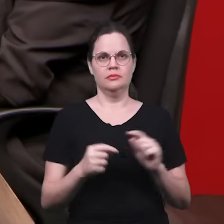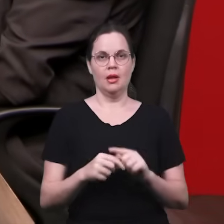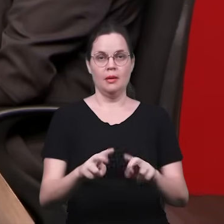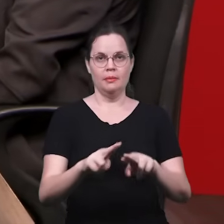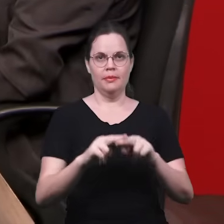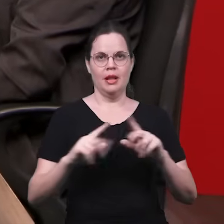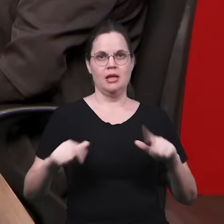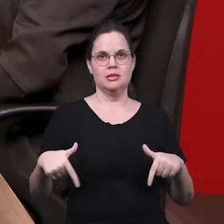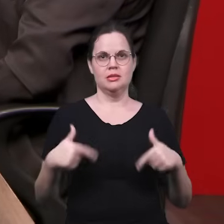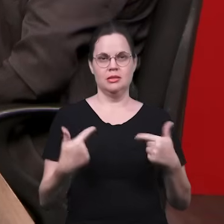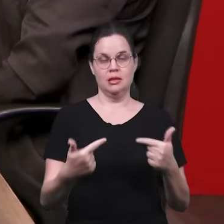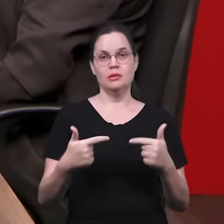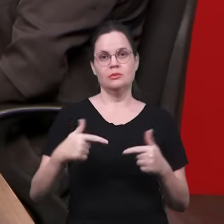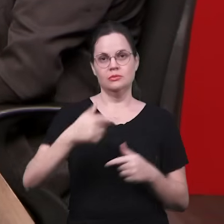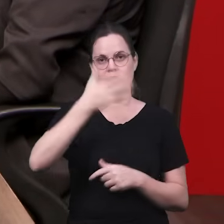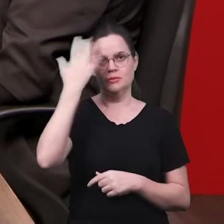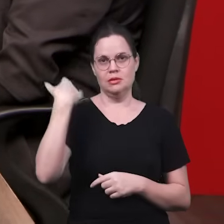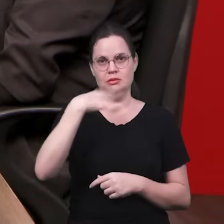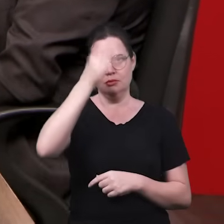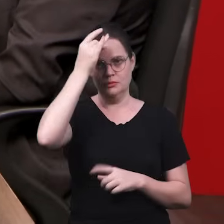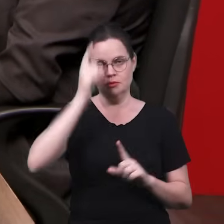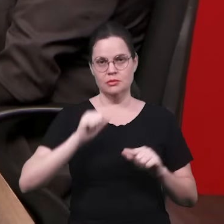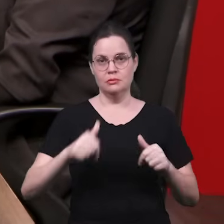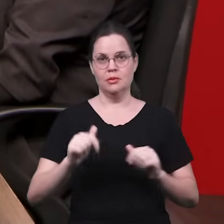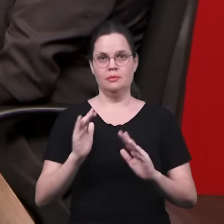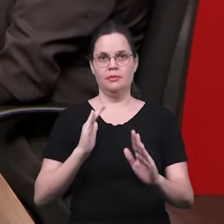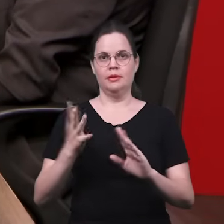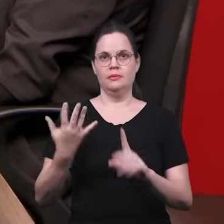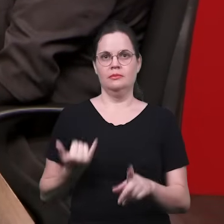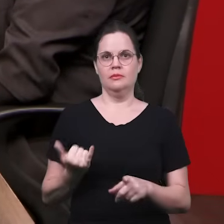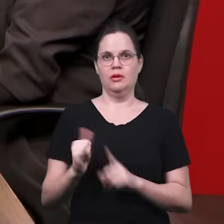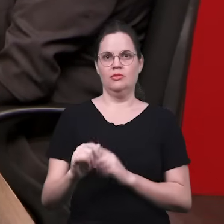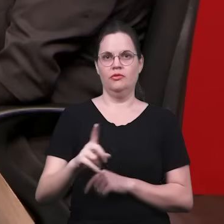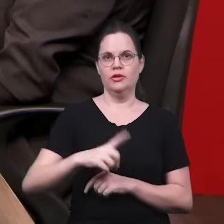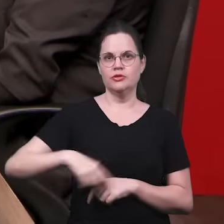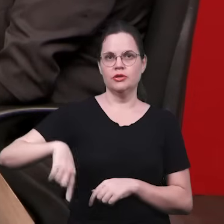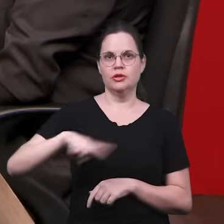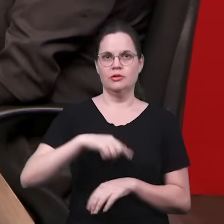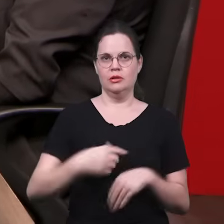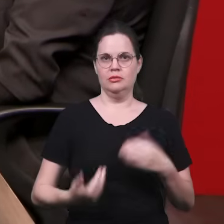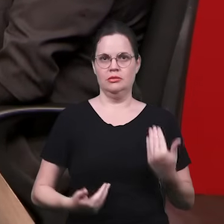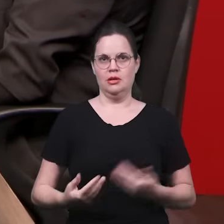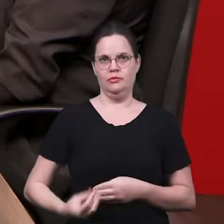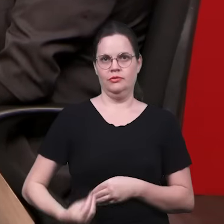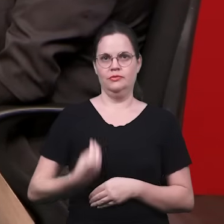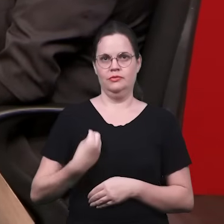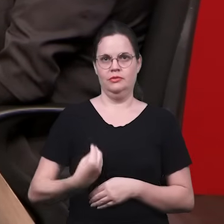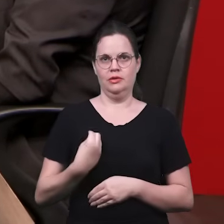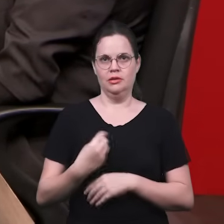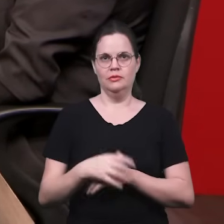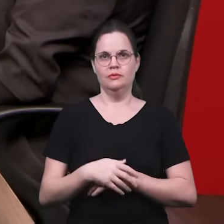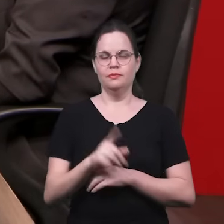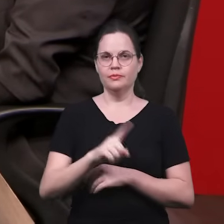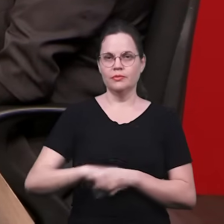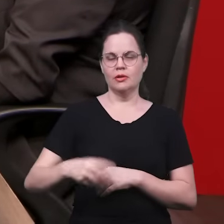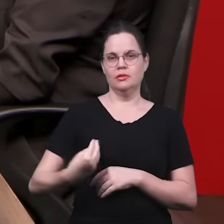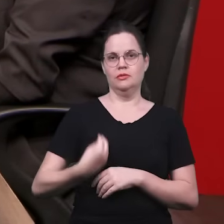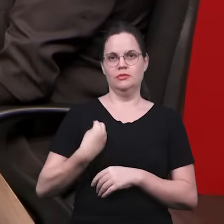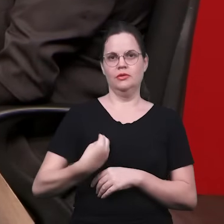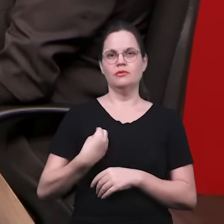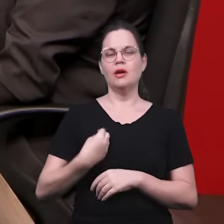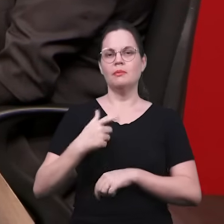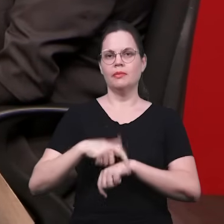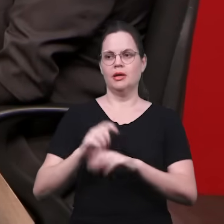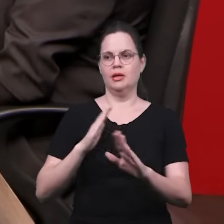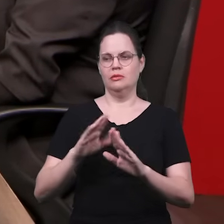do Espírito Santo, o momento profético que a igreja vive. Então, a igreja existe um momento que ela está vivendo. É o que nós